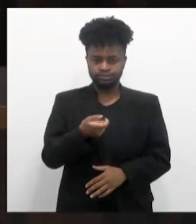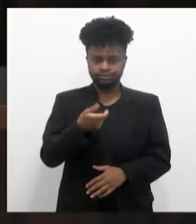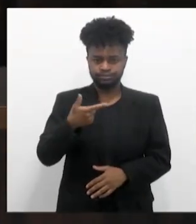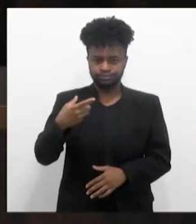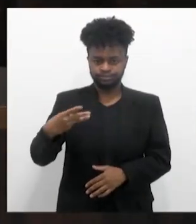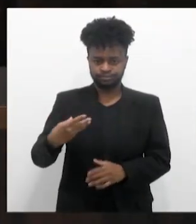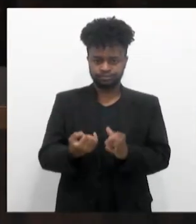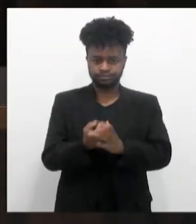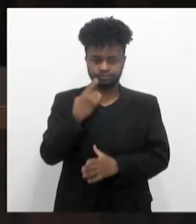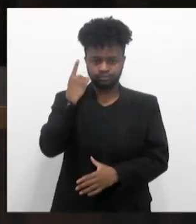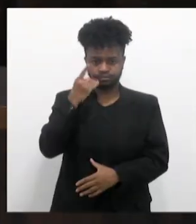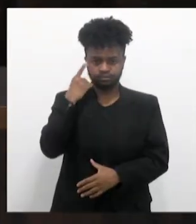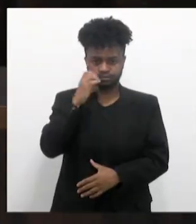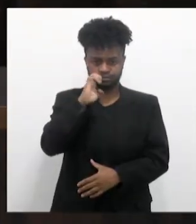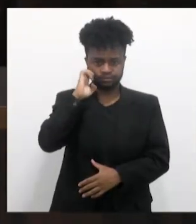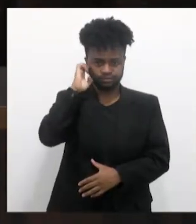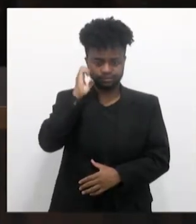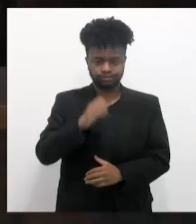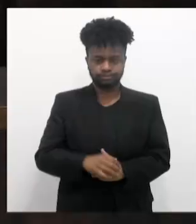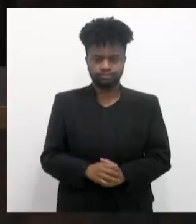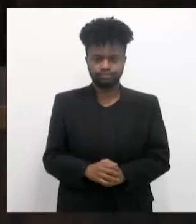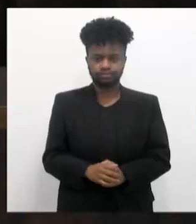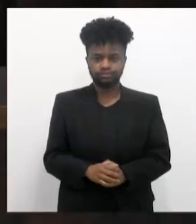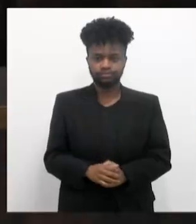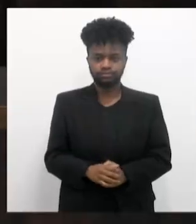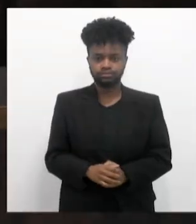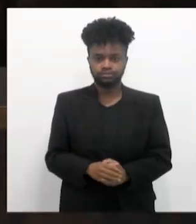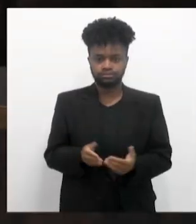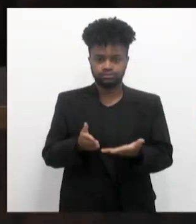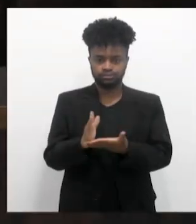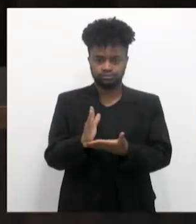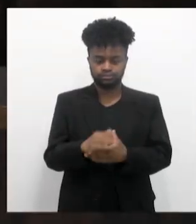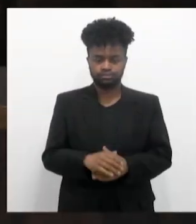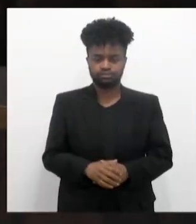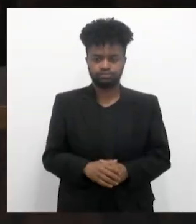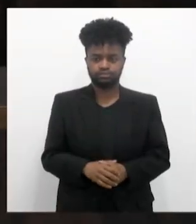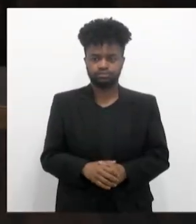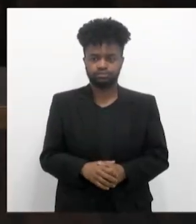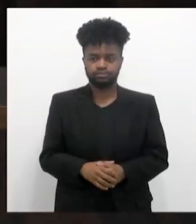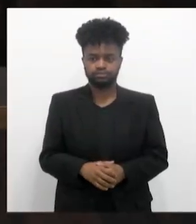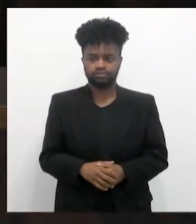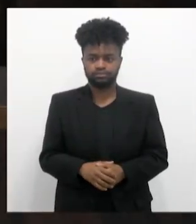1674/2023, da deputada Élica Takimoto. Aprovado.